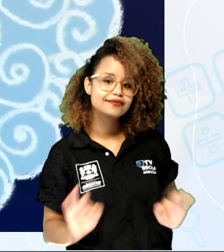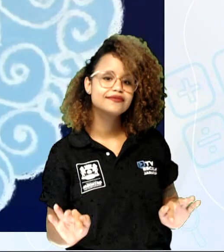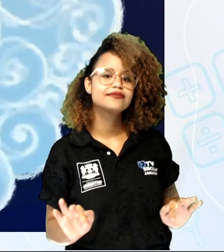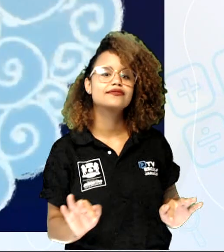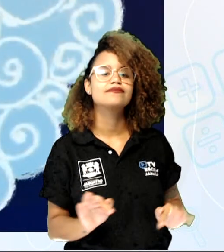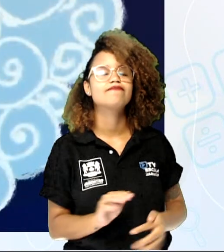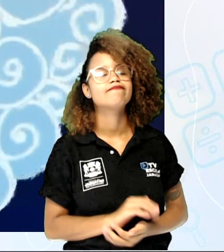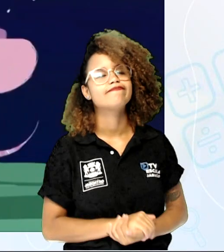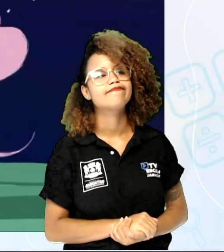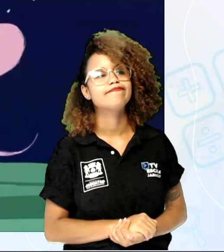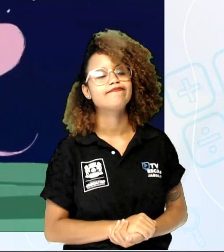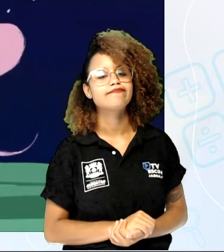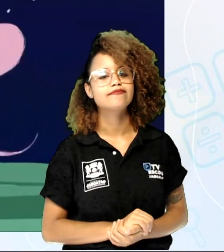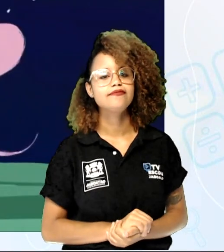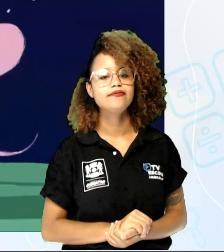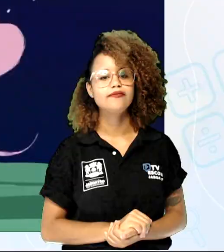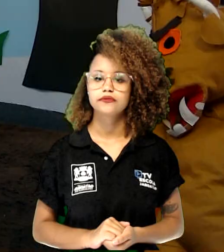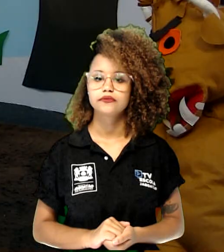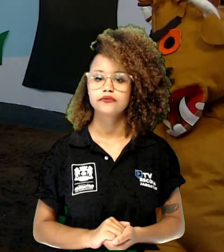feliz.